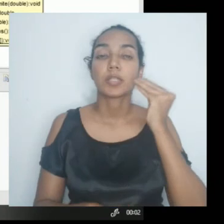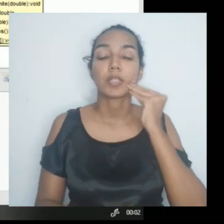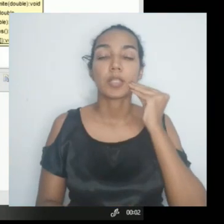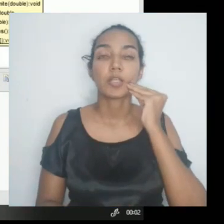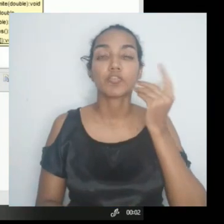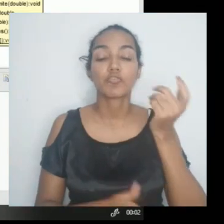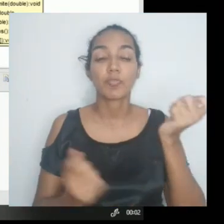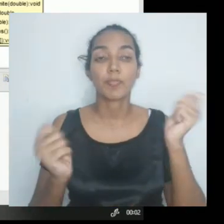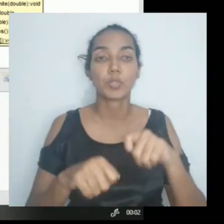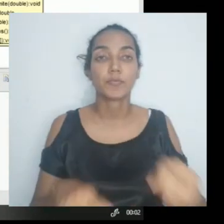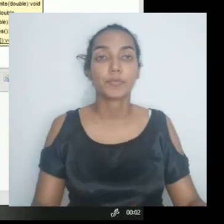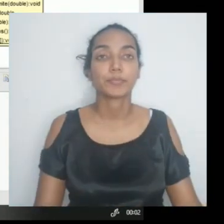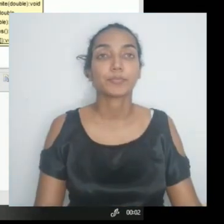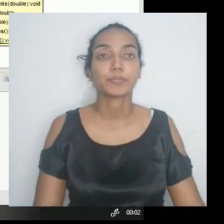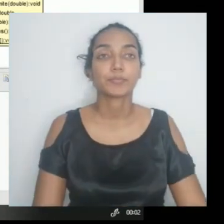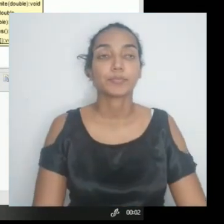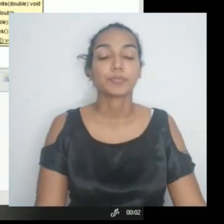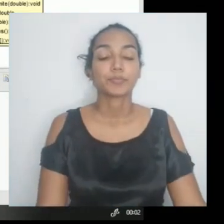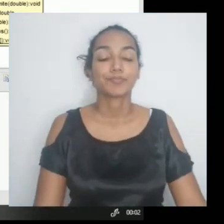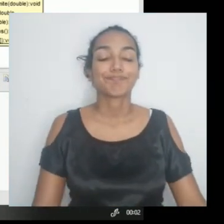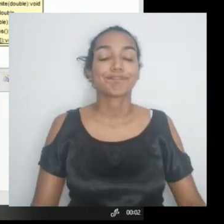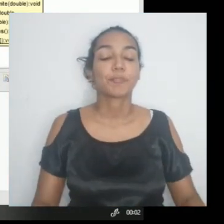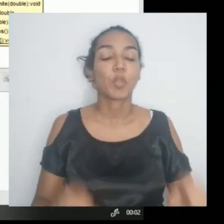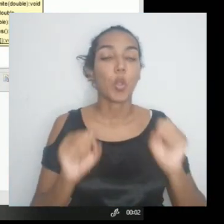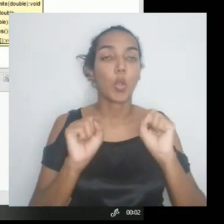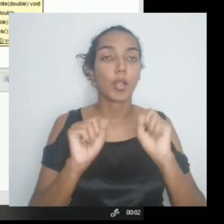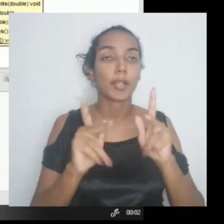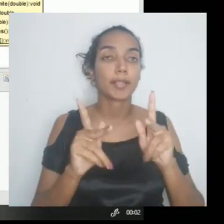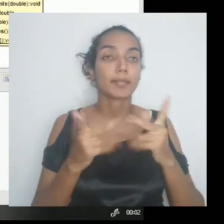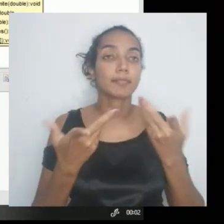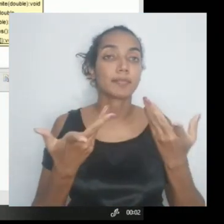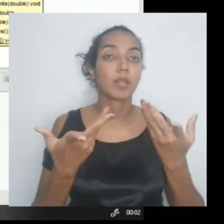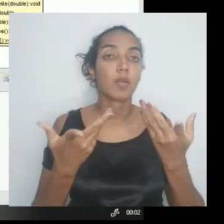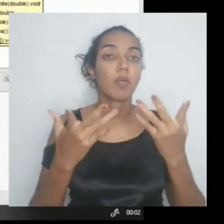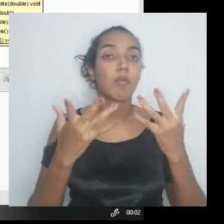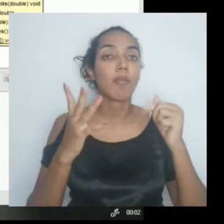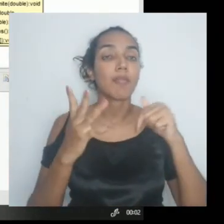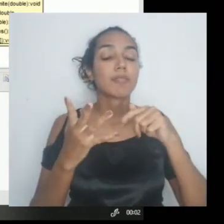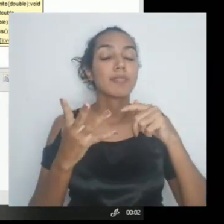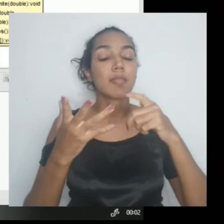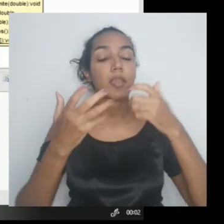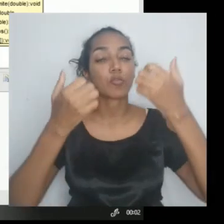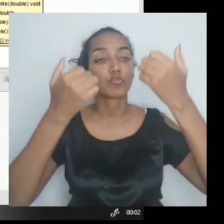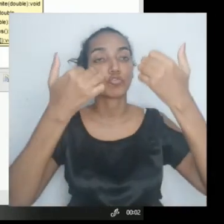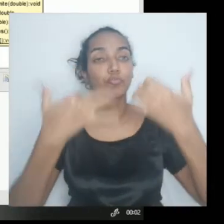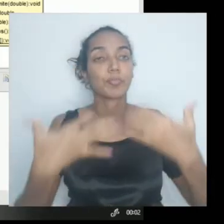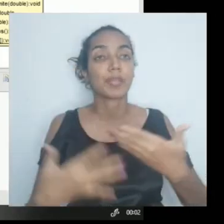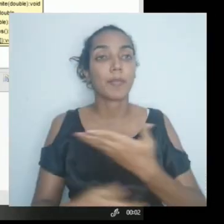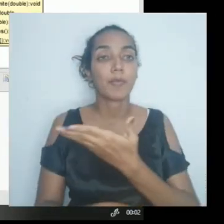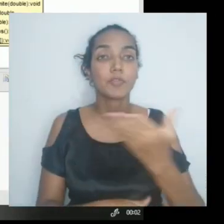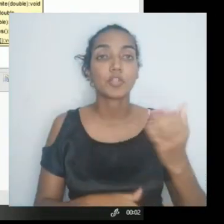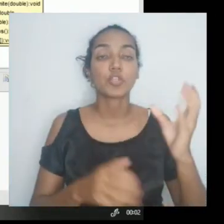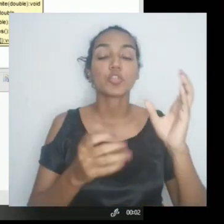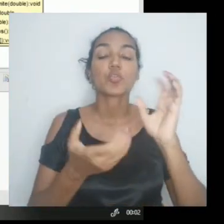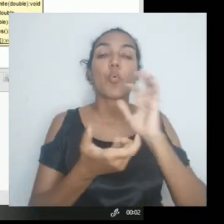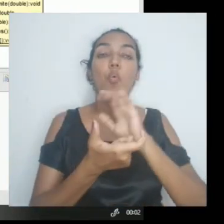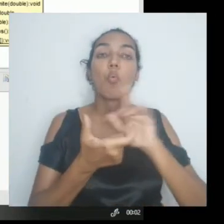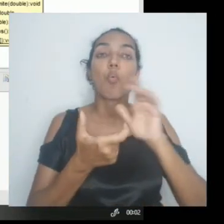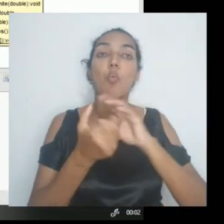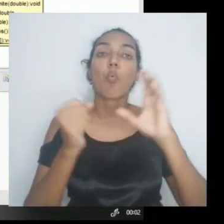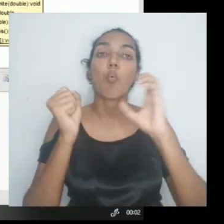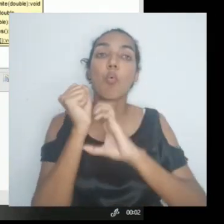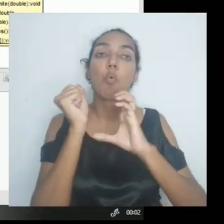vocês. O código que eu estou apresentando nesta aula eu vou deixar disponível tanto na descrição do